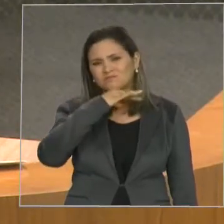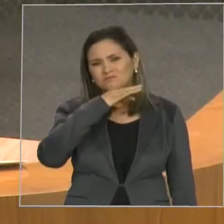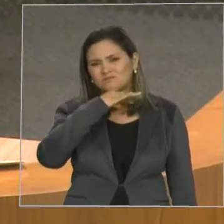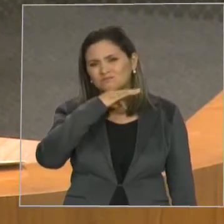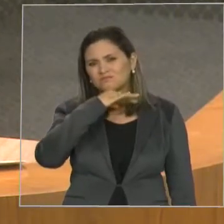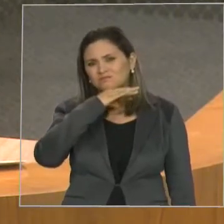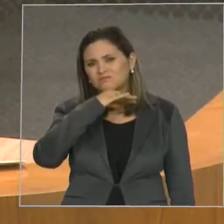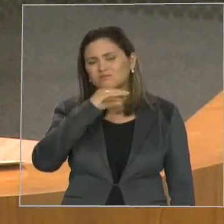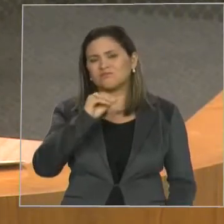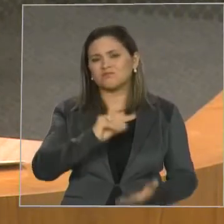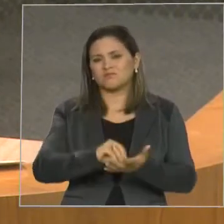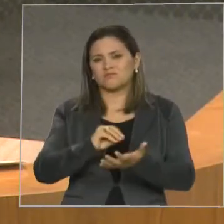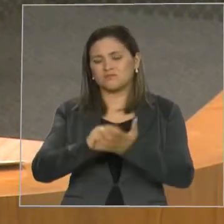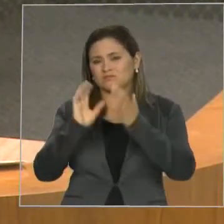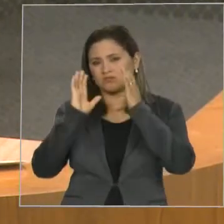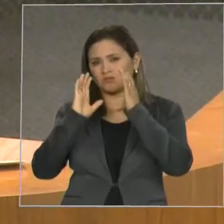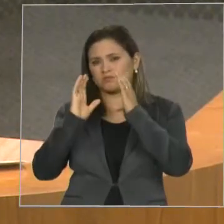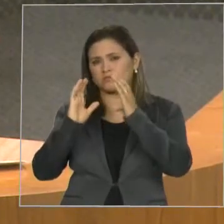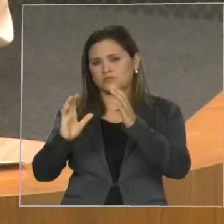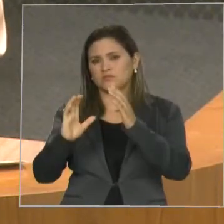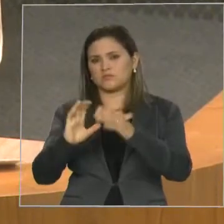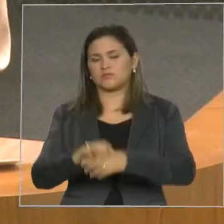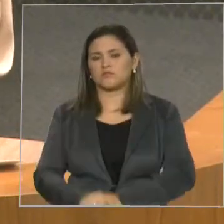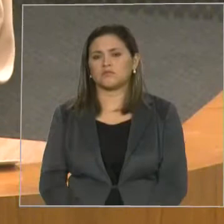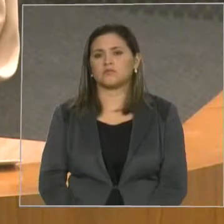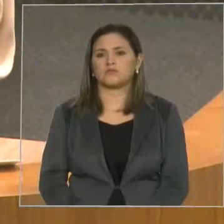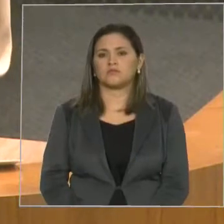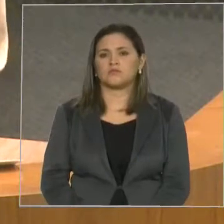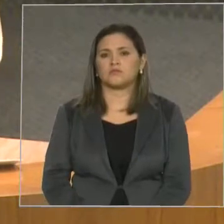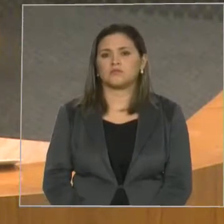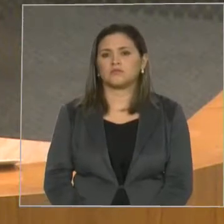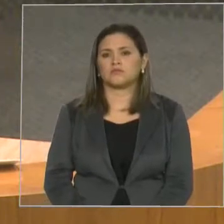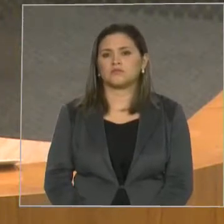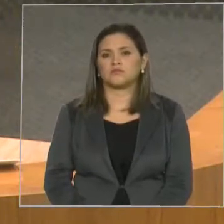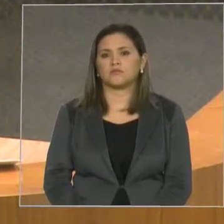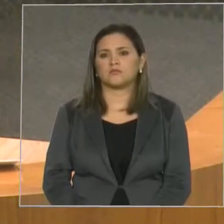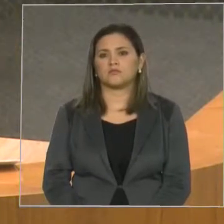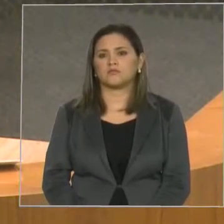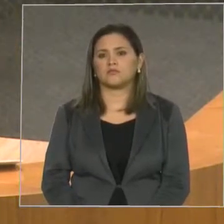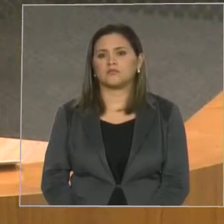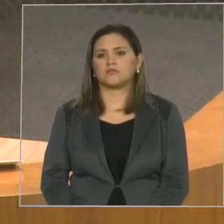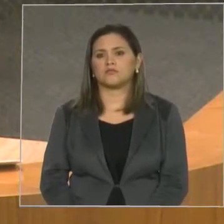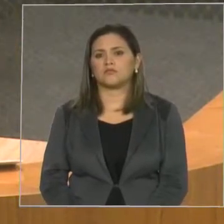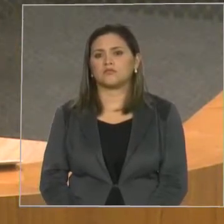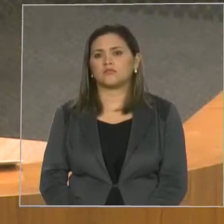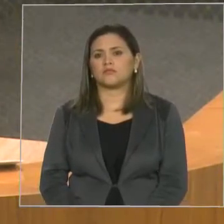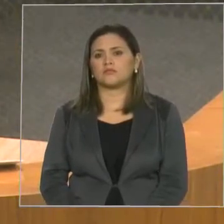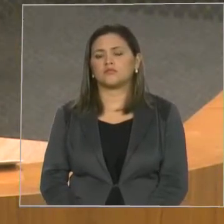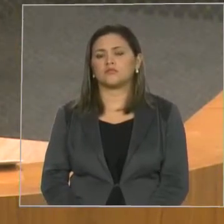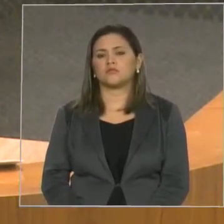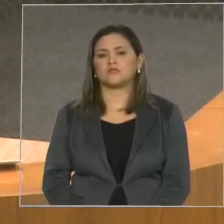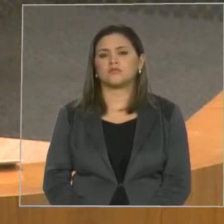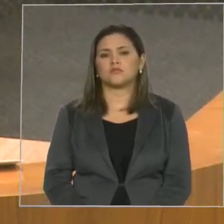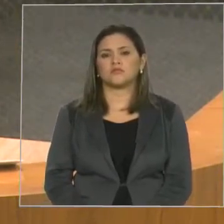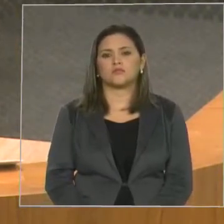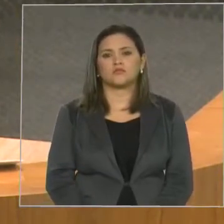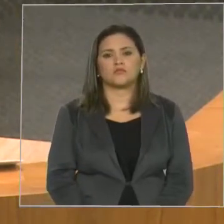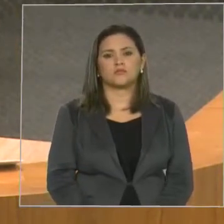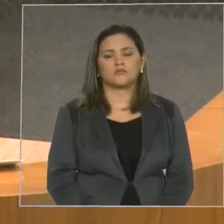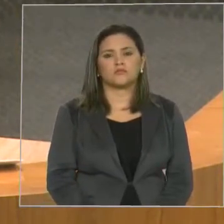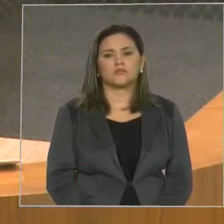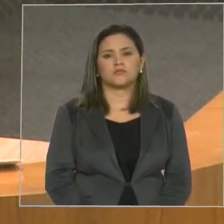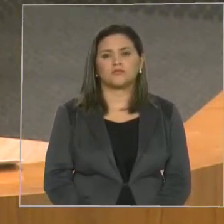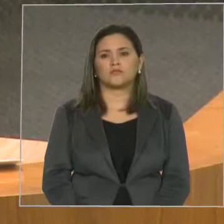desumano o que acontece com o povo do Maranhão. Então, eu criei um projeto de lei de transparência na política estadual